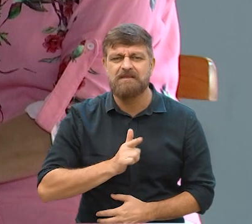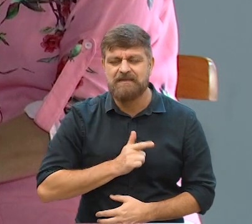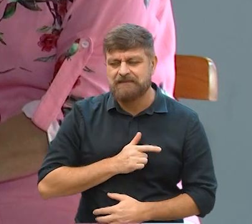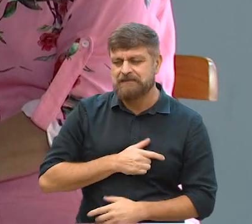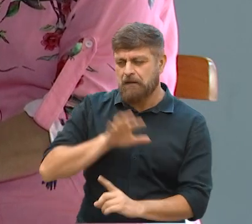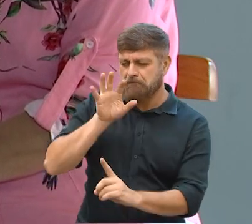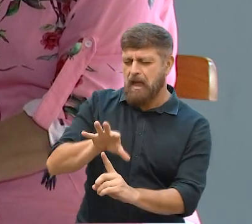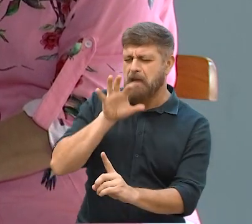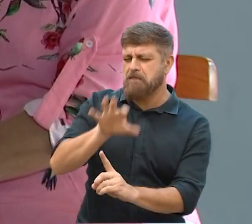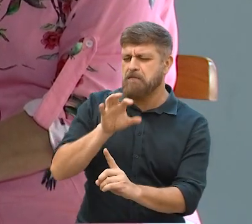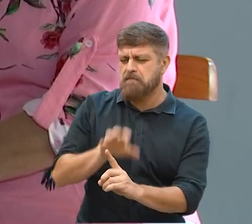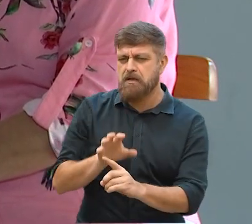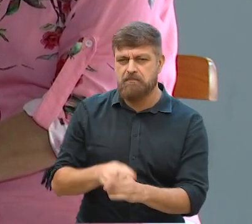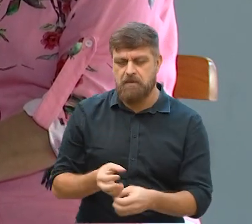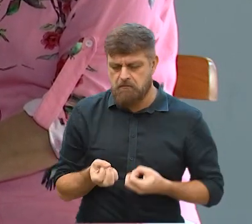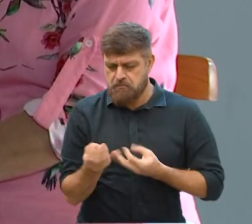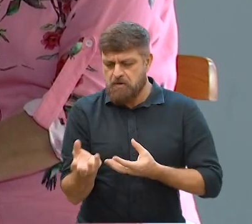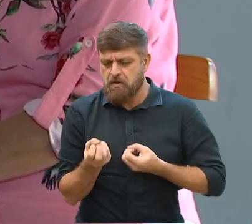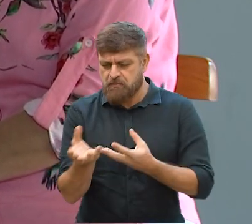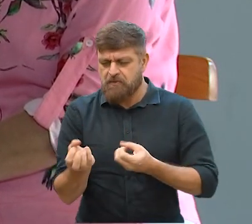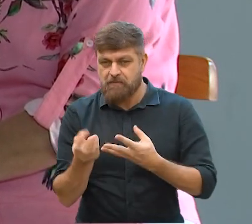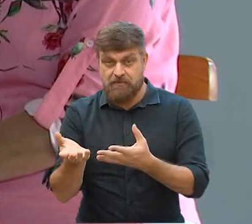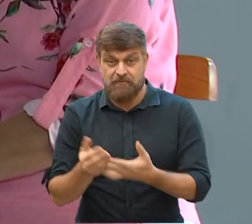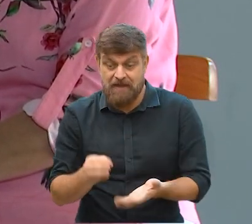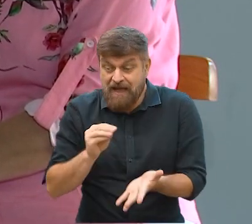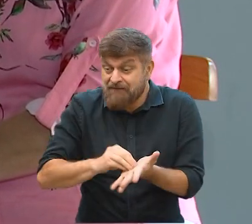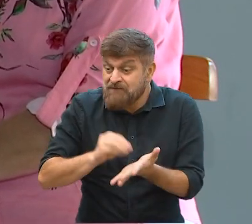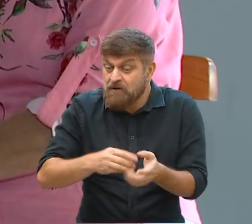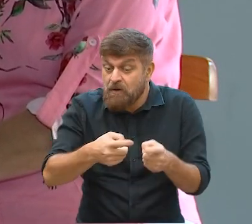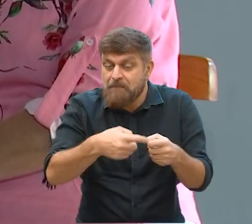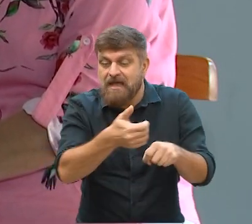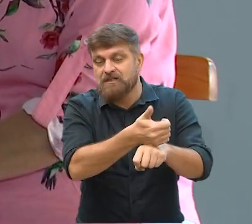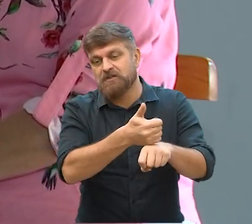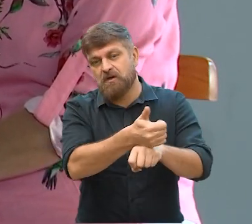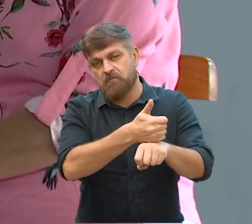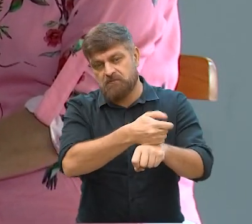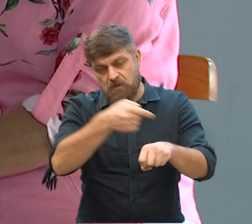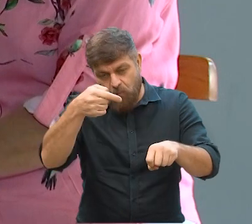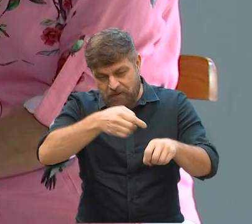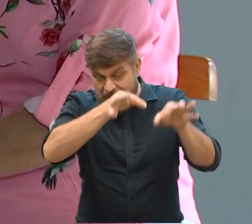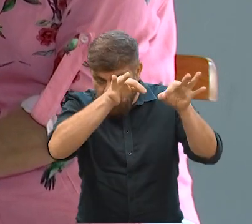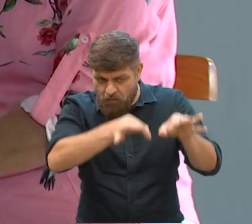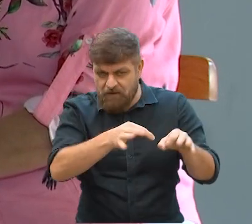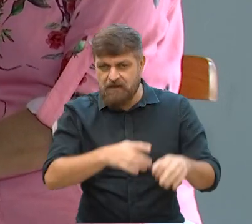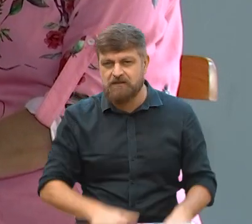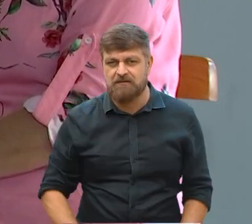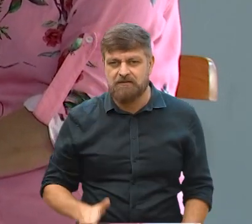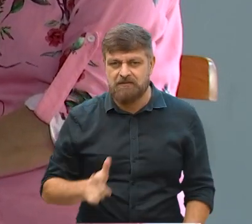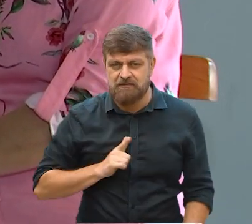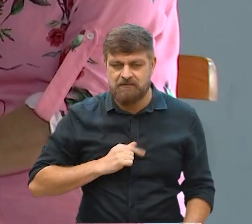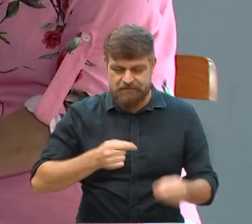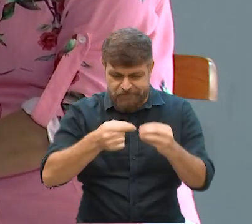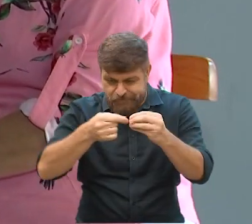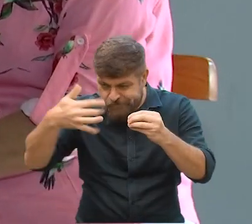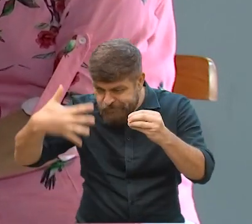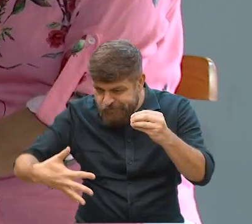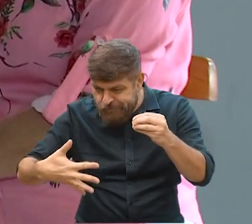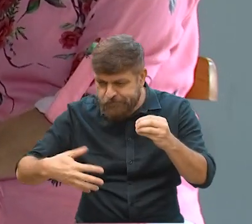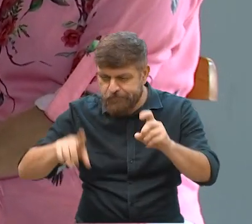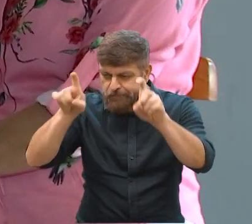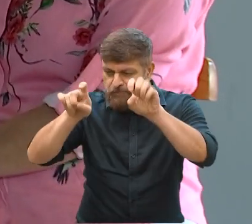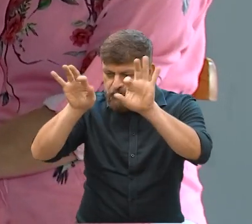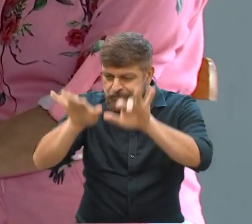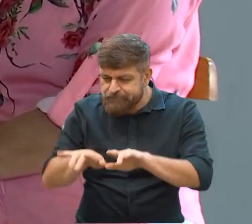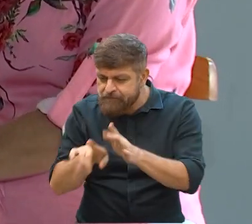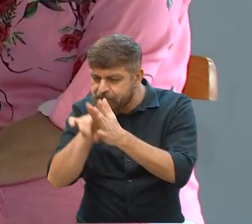muita informação, informação pseudocientífica, eu chamo. Então, podemos falar, Dr. Google, todo mundo vai lá, procura e acha